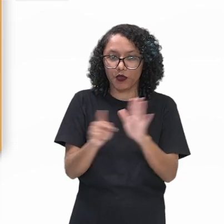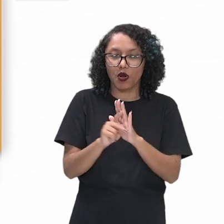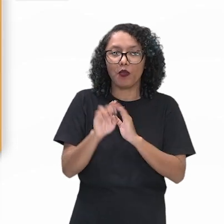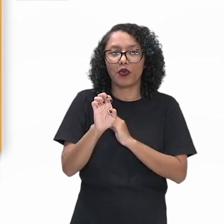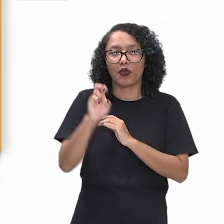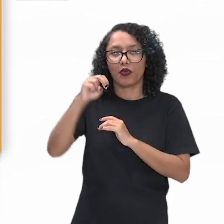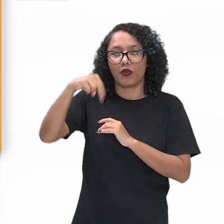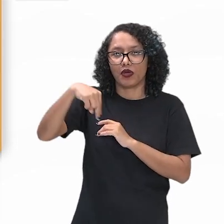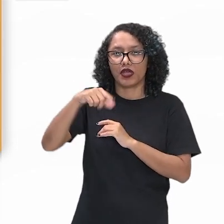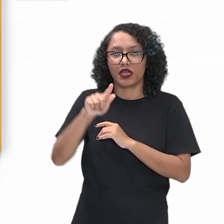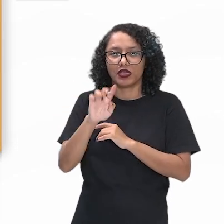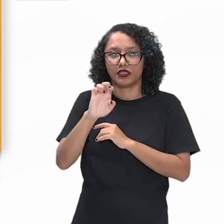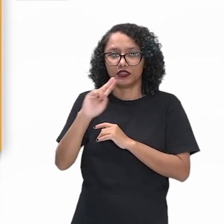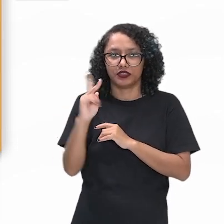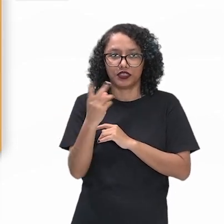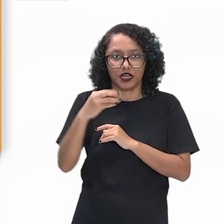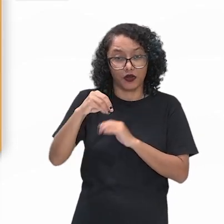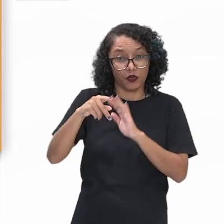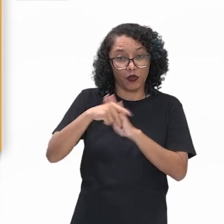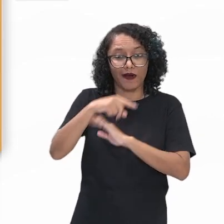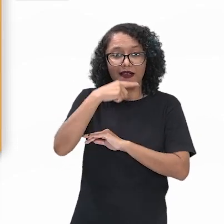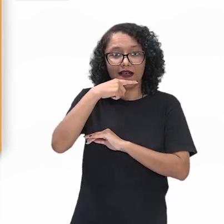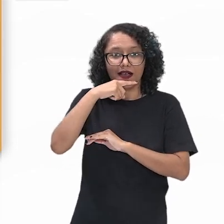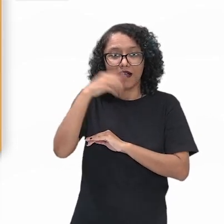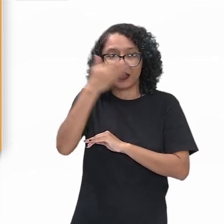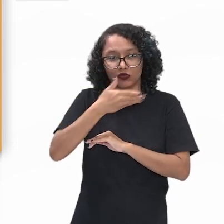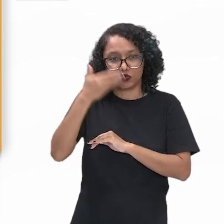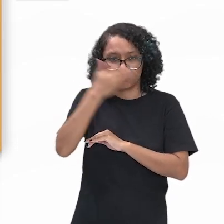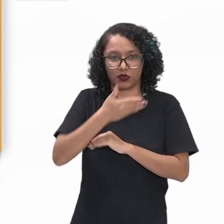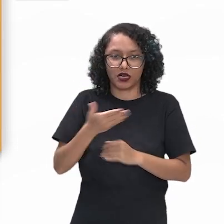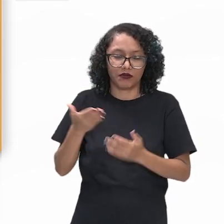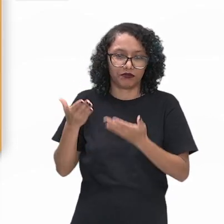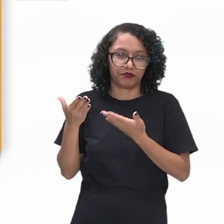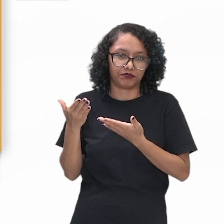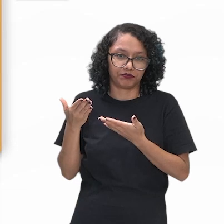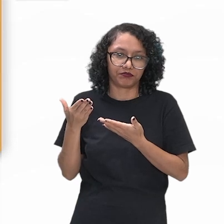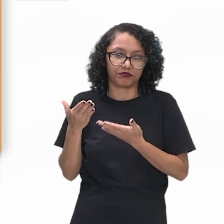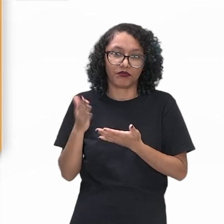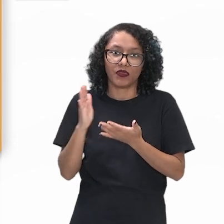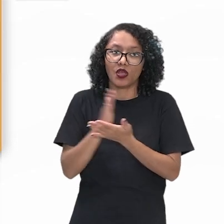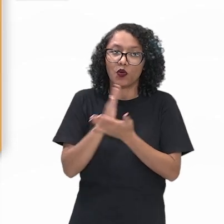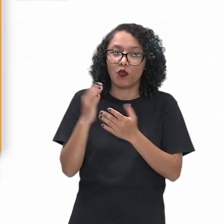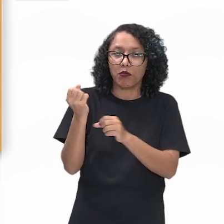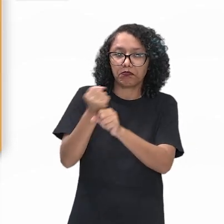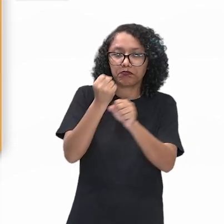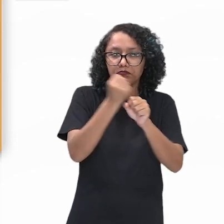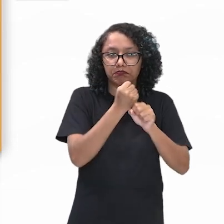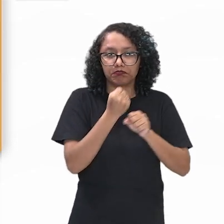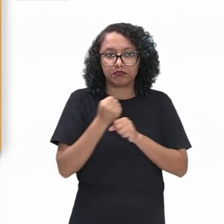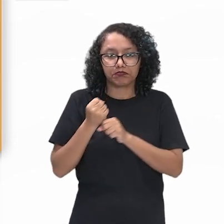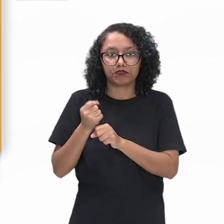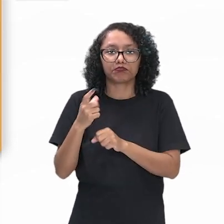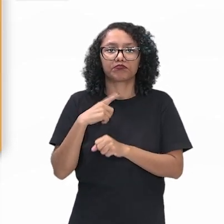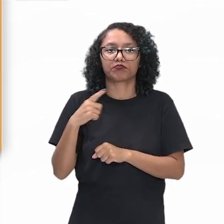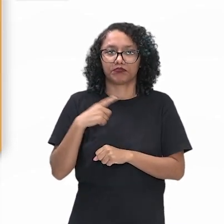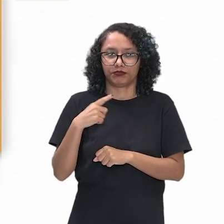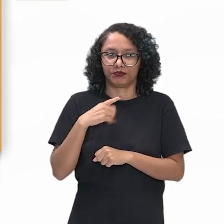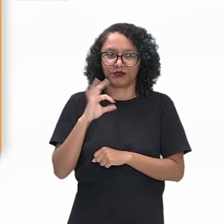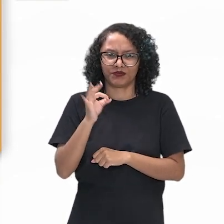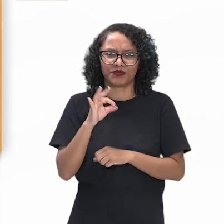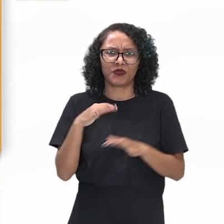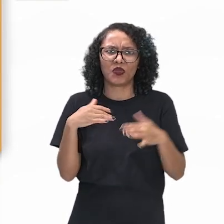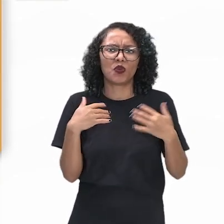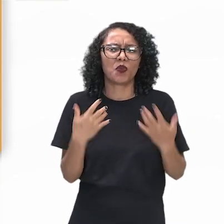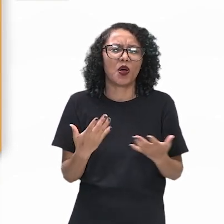um engenho de açúcar e vocês podem observar, né, que eu tenho algumas construções. Quais são essas construções